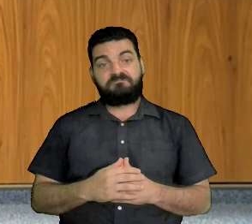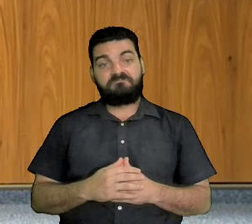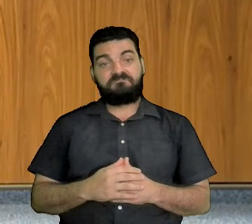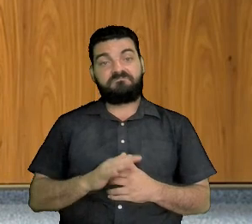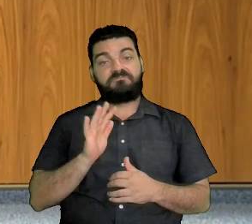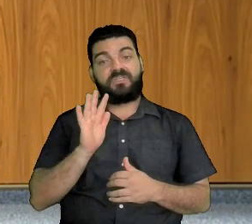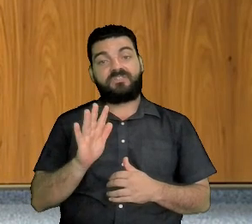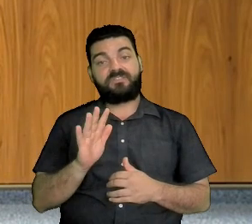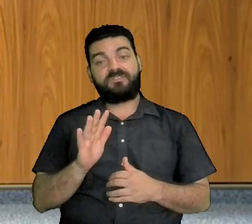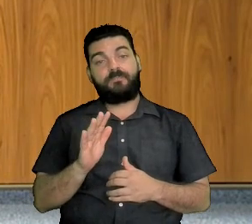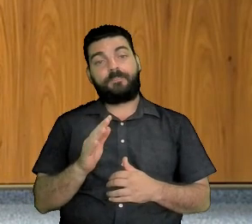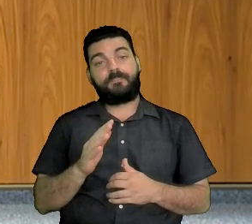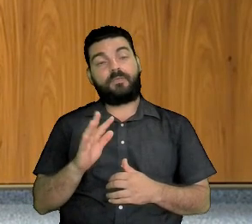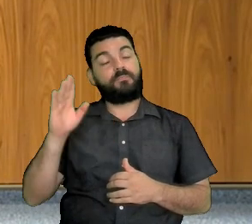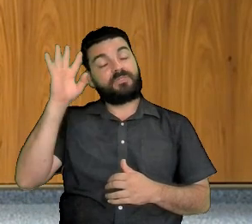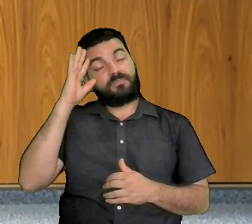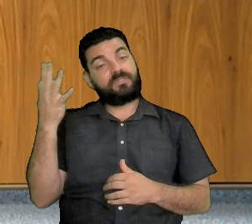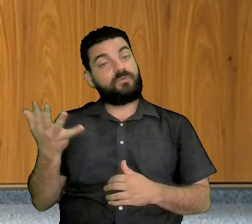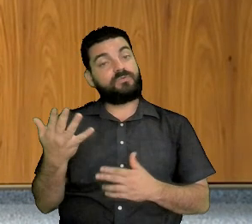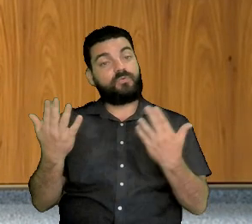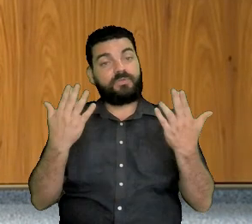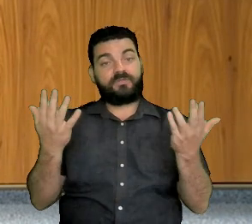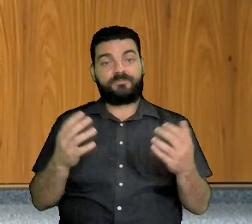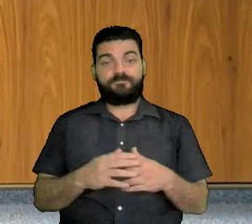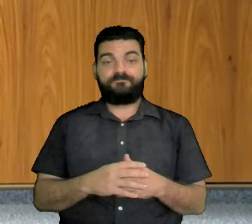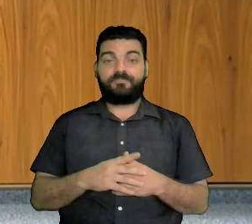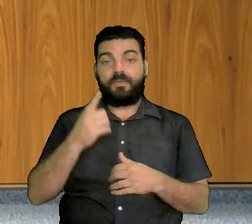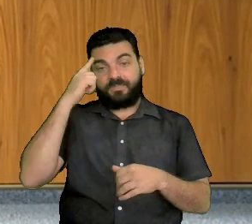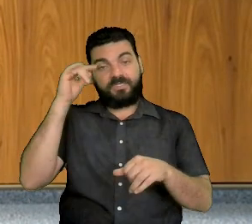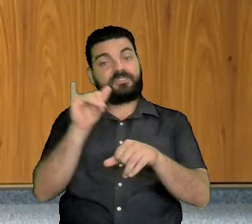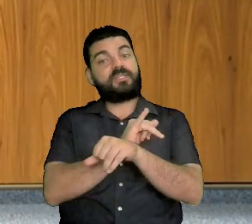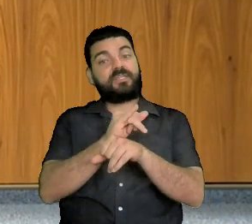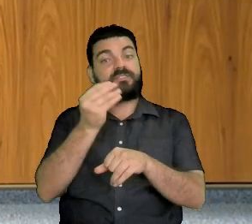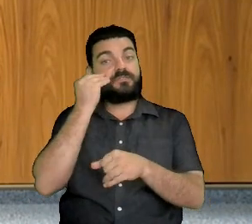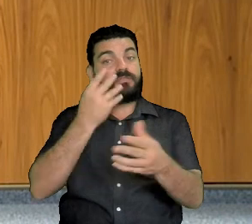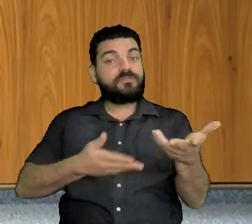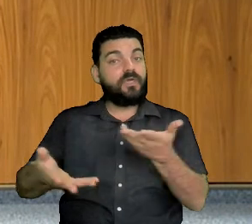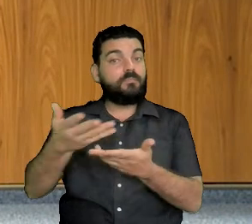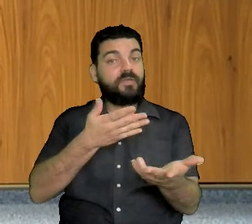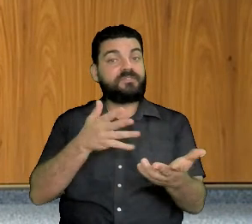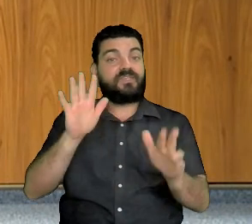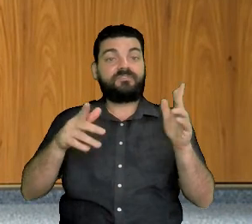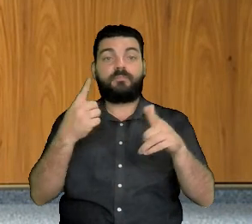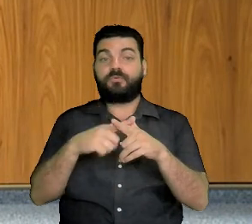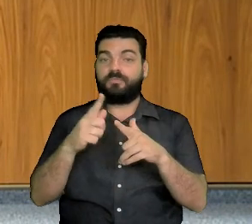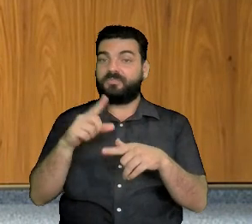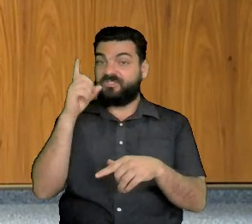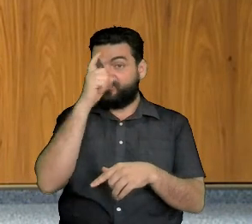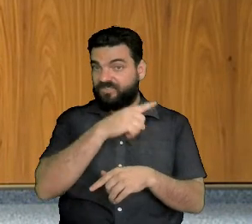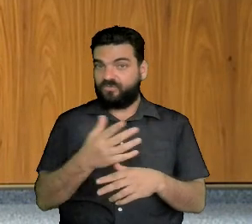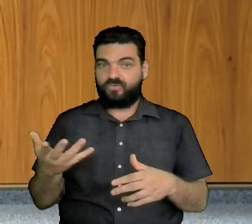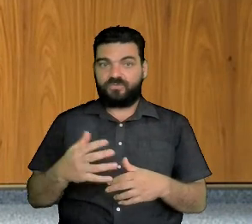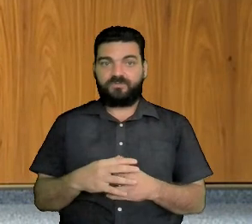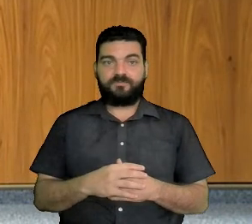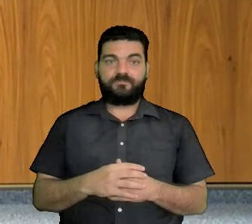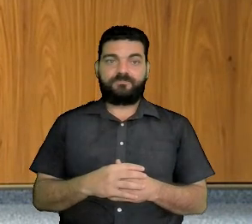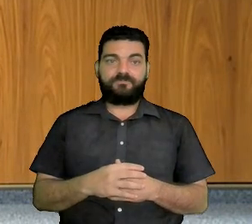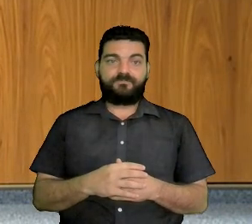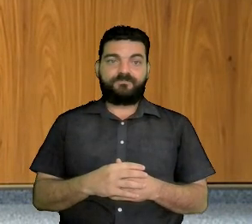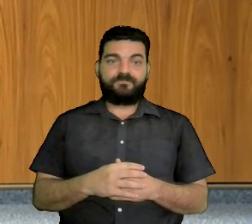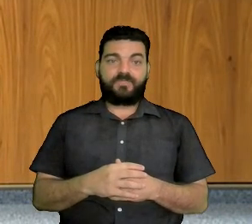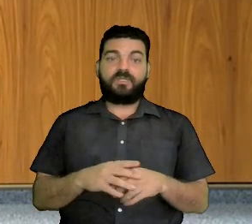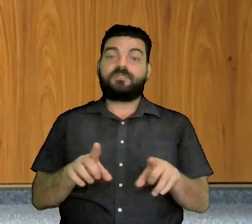mas está nessa linha do que estamos tratando aqui, de soluções consensuais para problemas do nosso cotidiano.